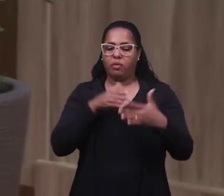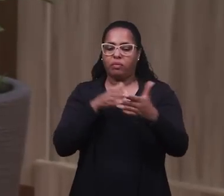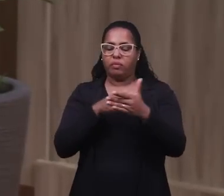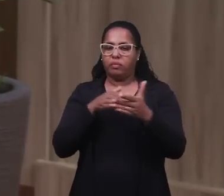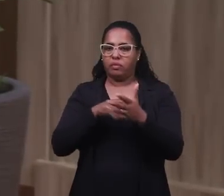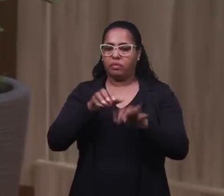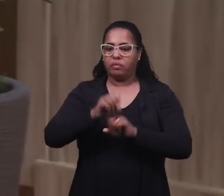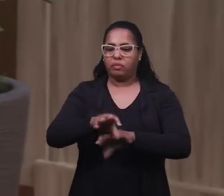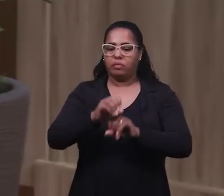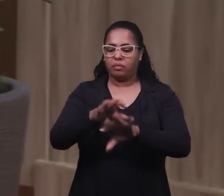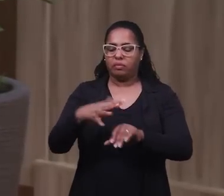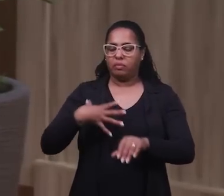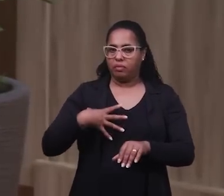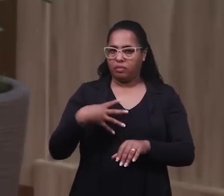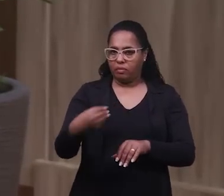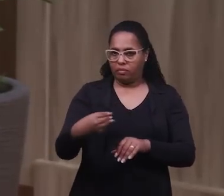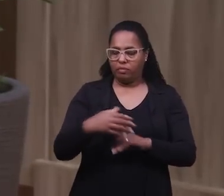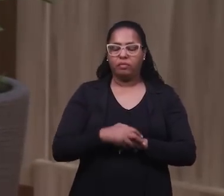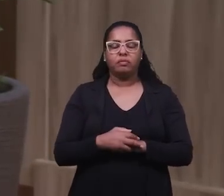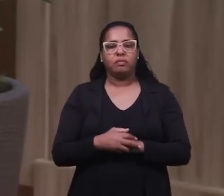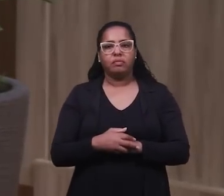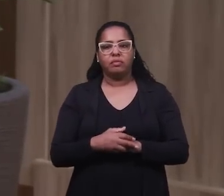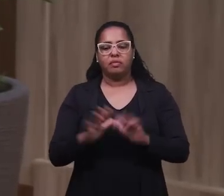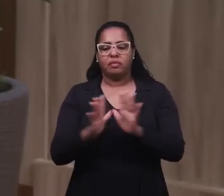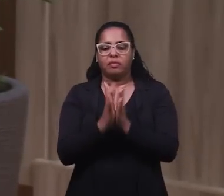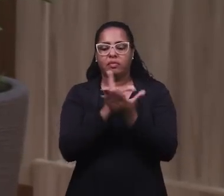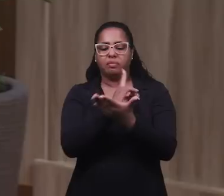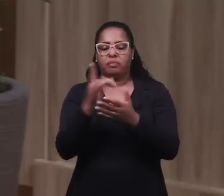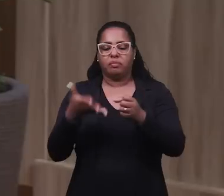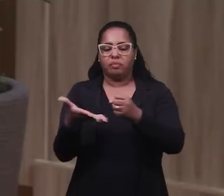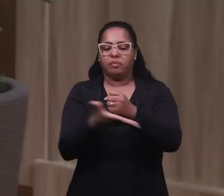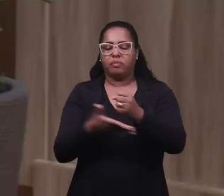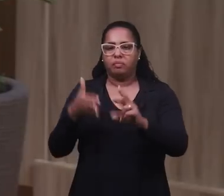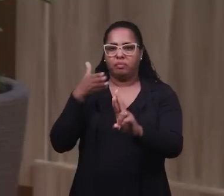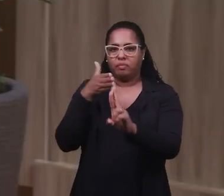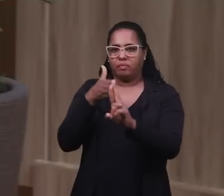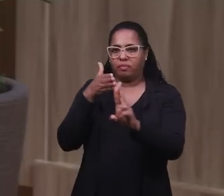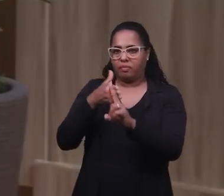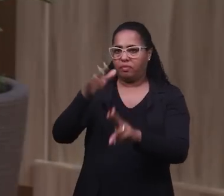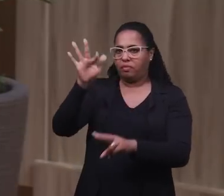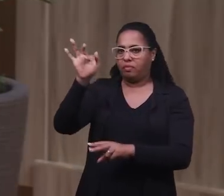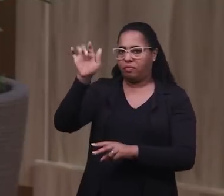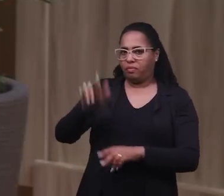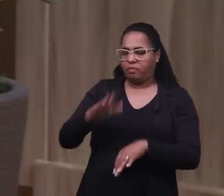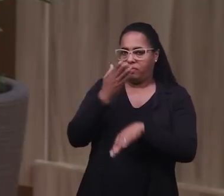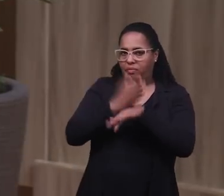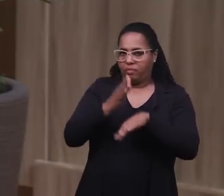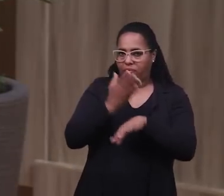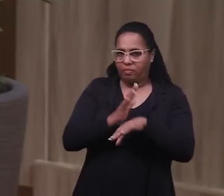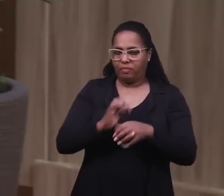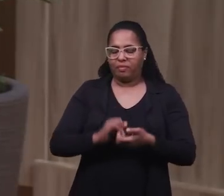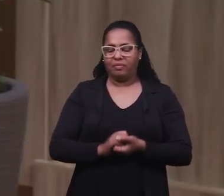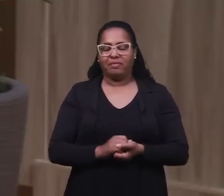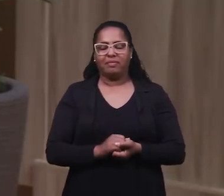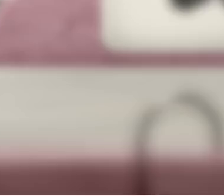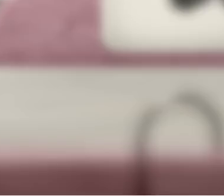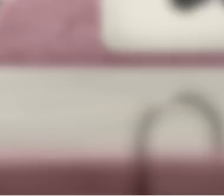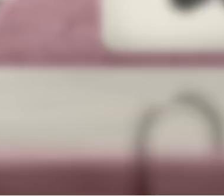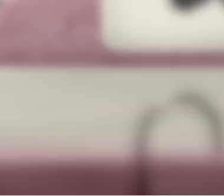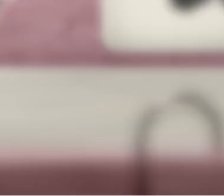tema Amor e Limite na Educação dos Filhos, tomando a Bíblia como referência de fé e